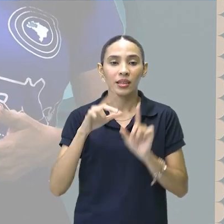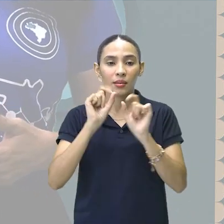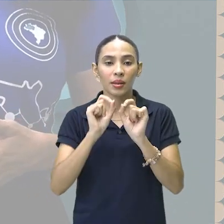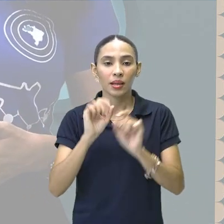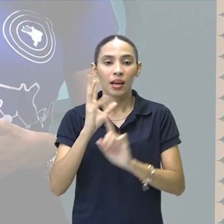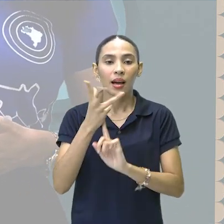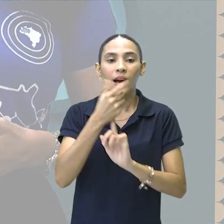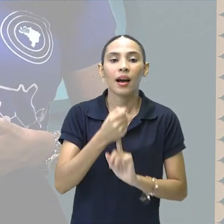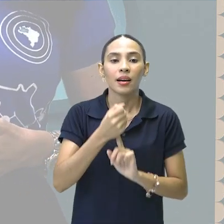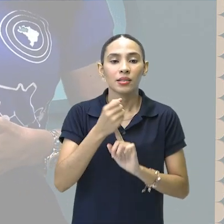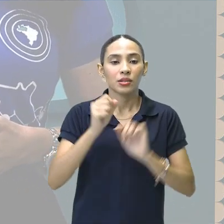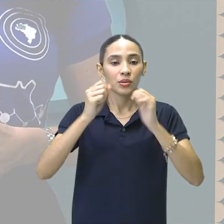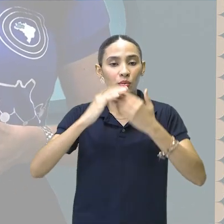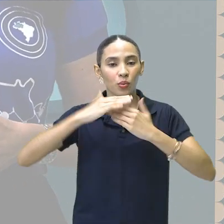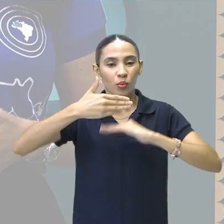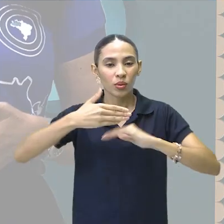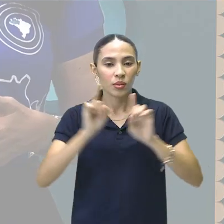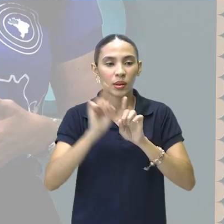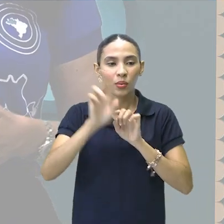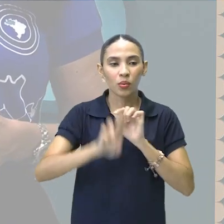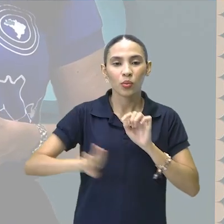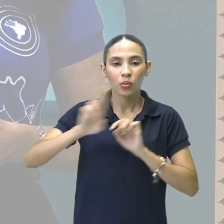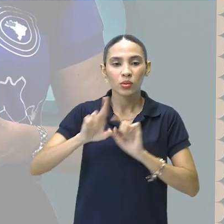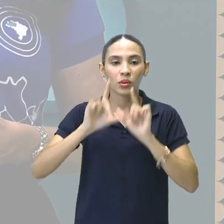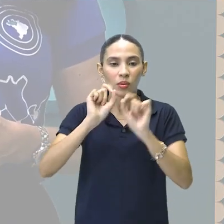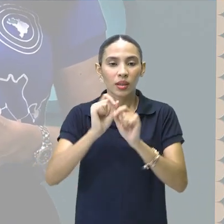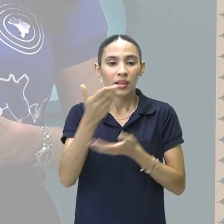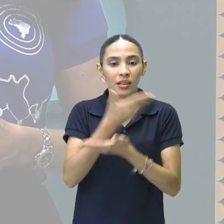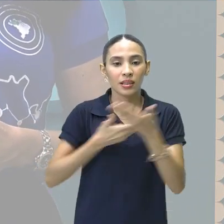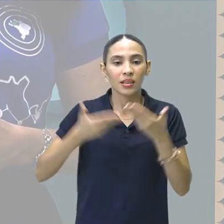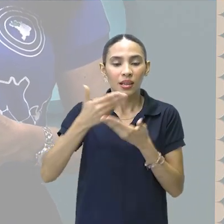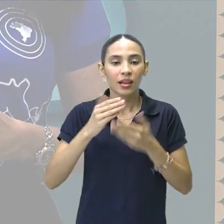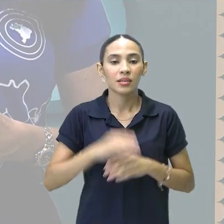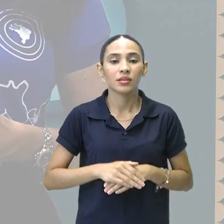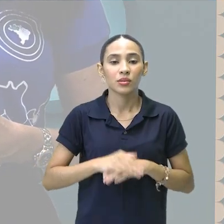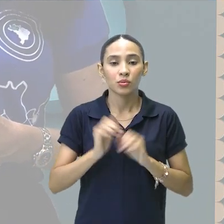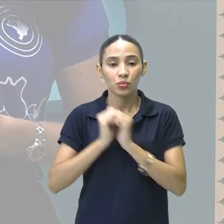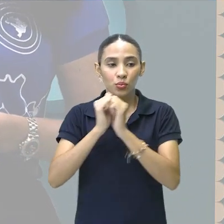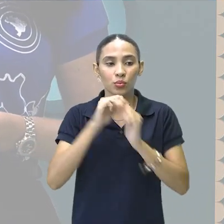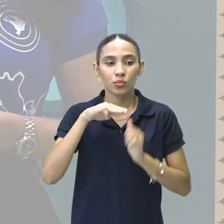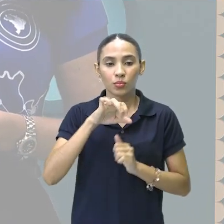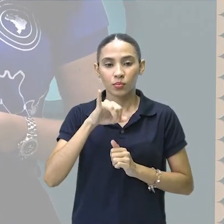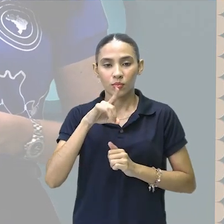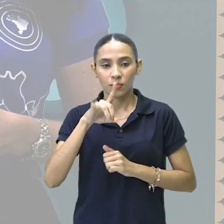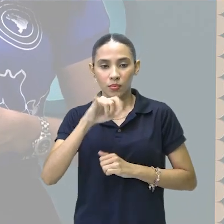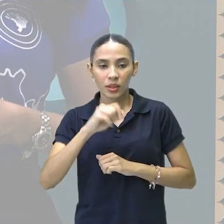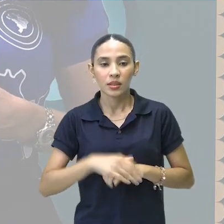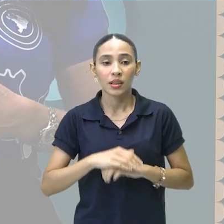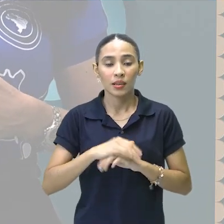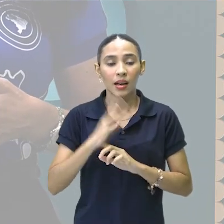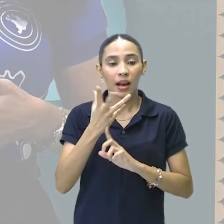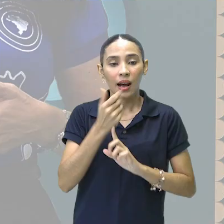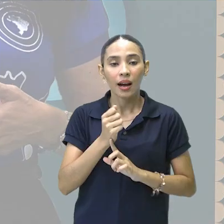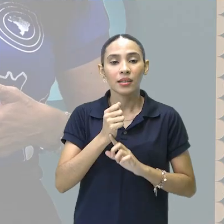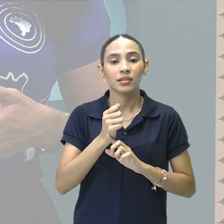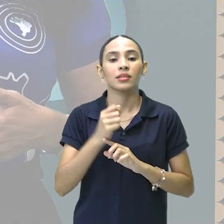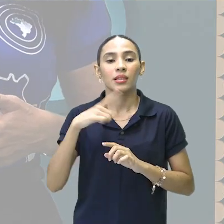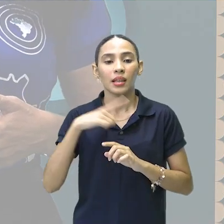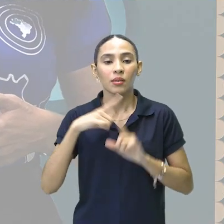arte computacional, que usa e interage com mídia digital. A arte digital inclui